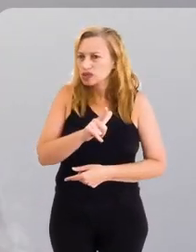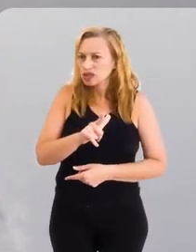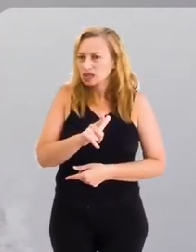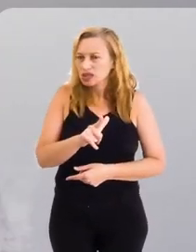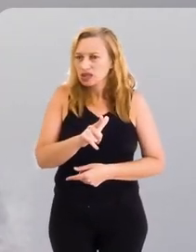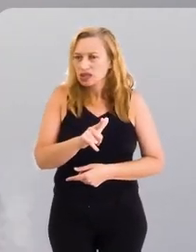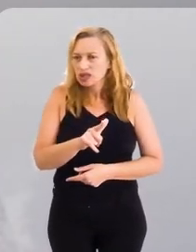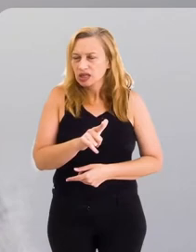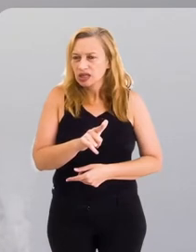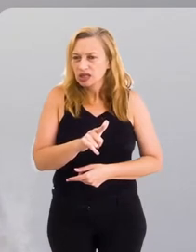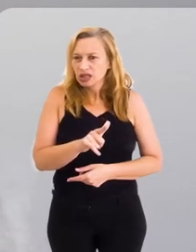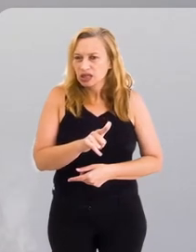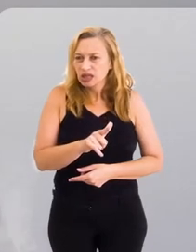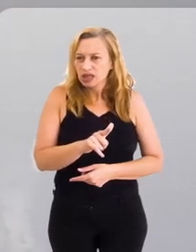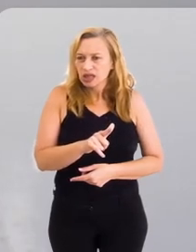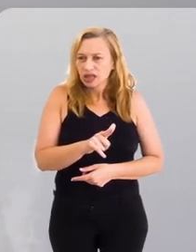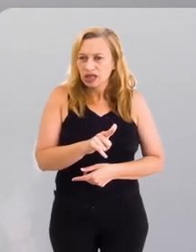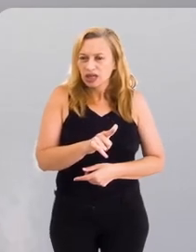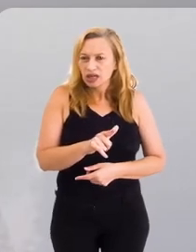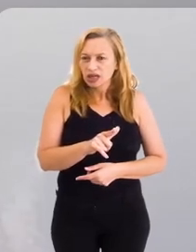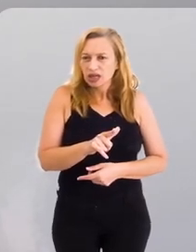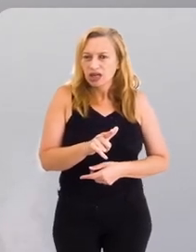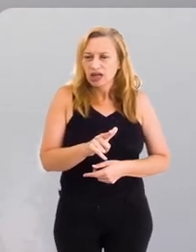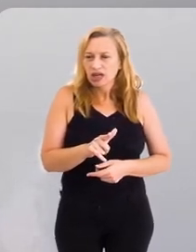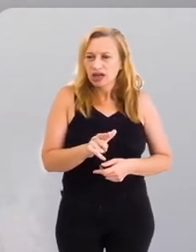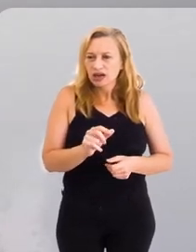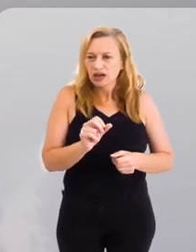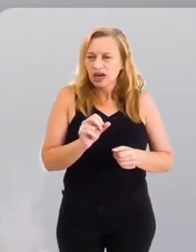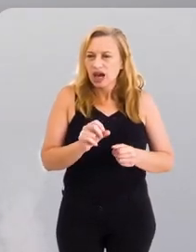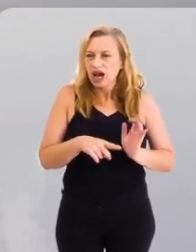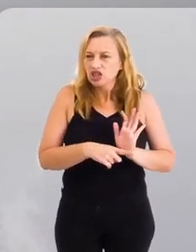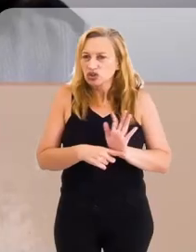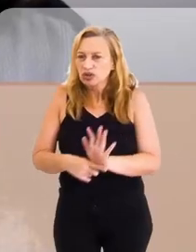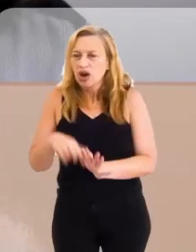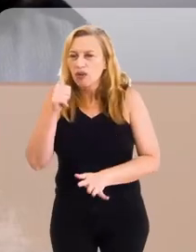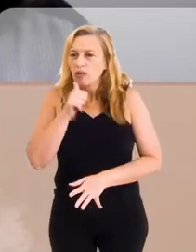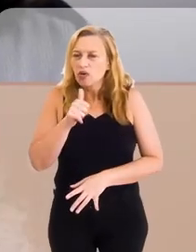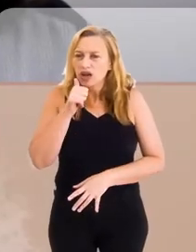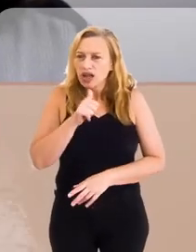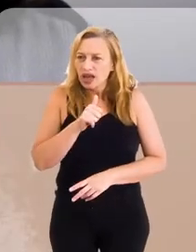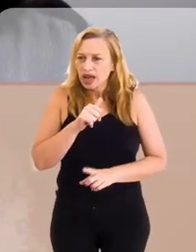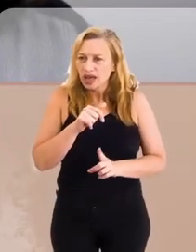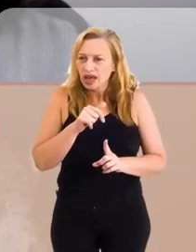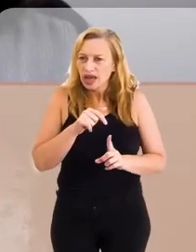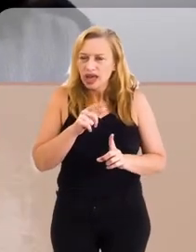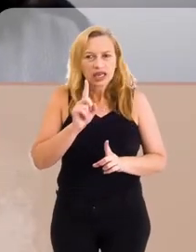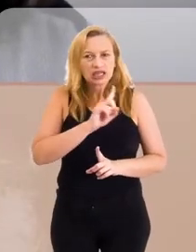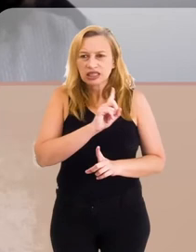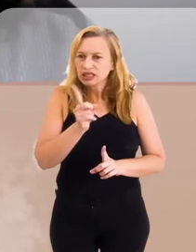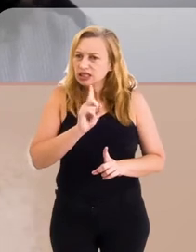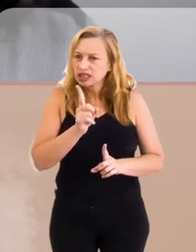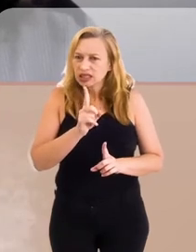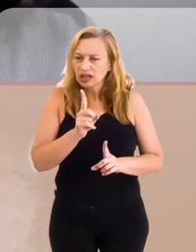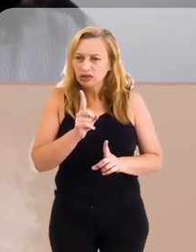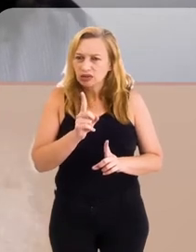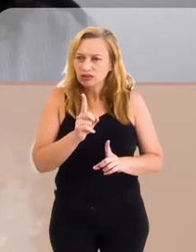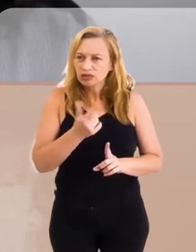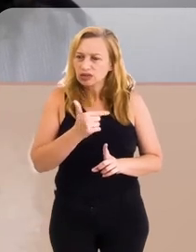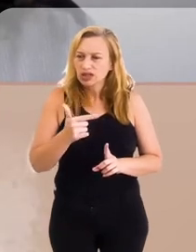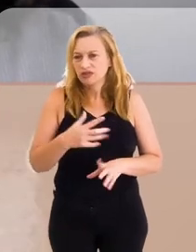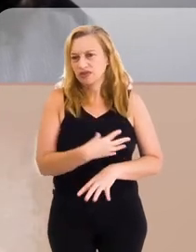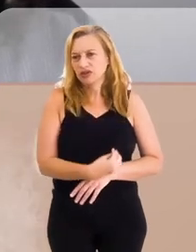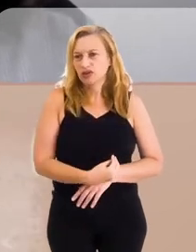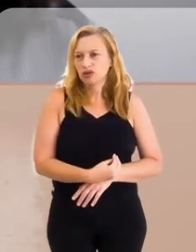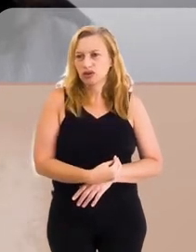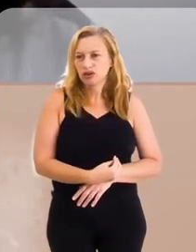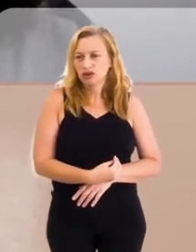nenhum, que era dar à luz uma mulher que não estivesse grávida. Entende isso? Tem que haver uma certa gravidez